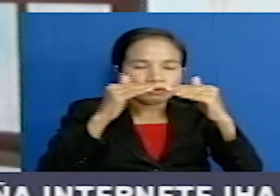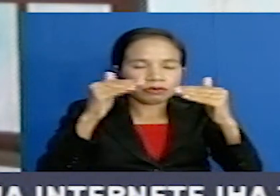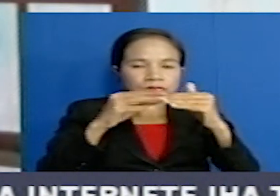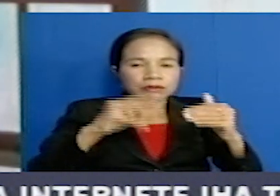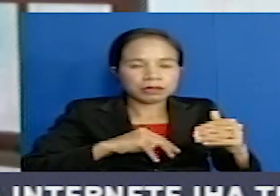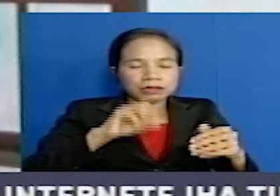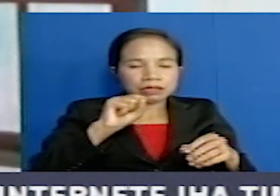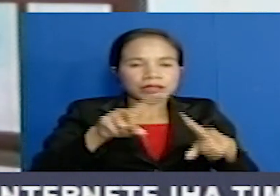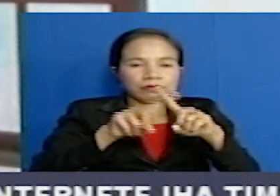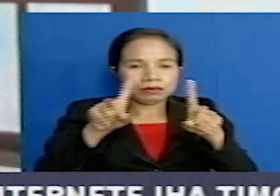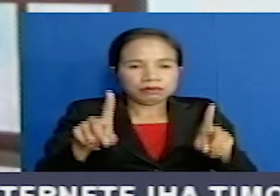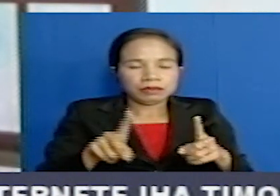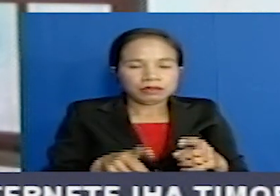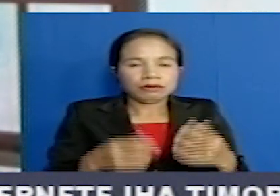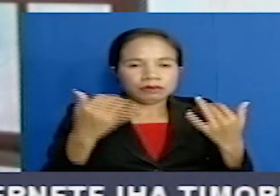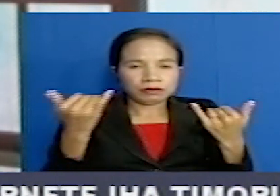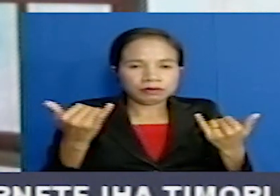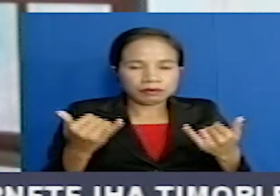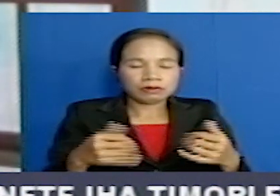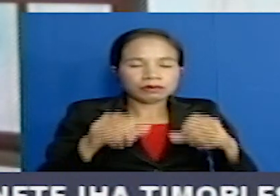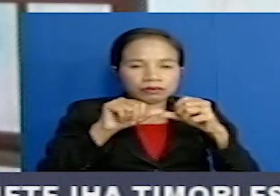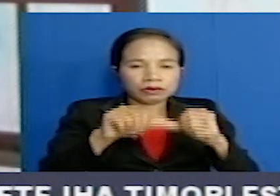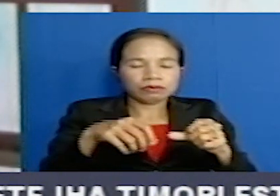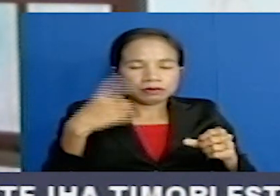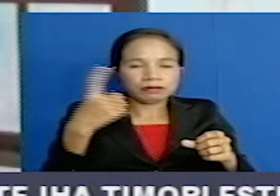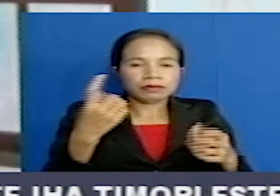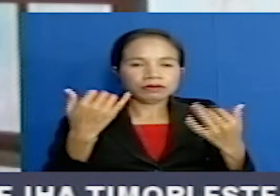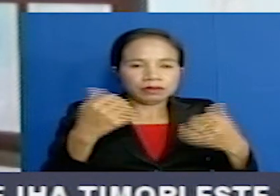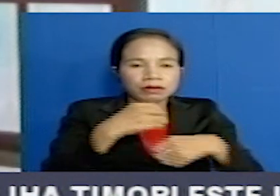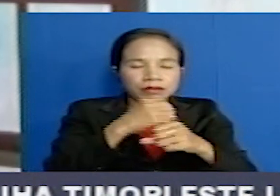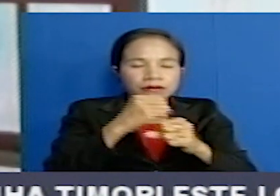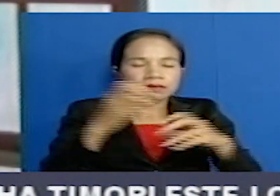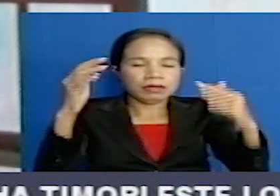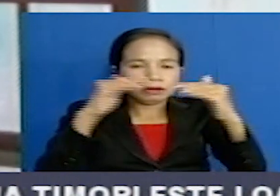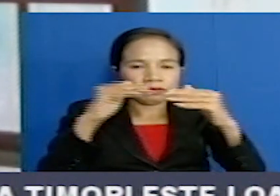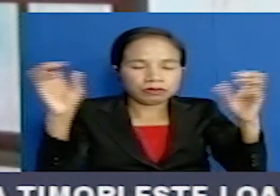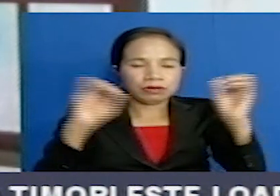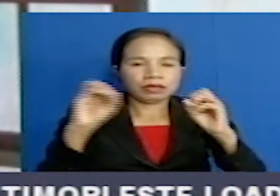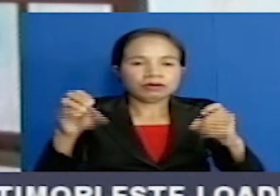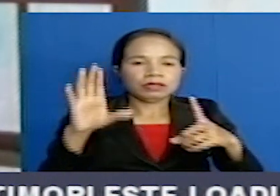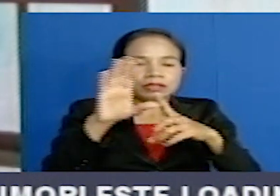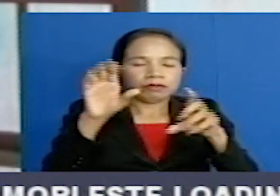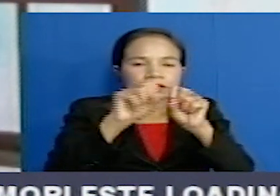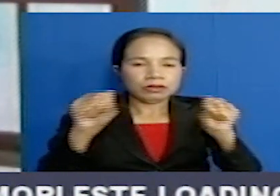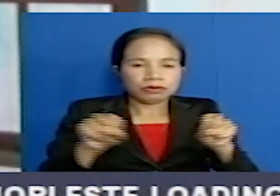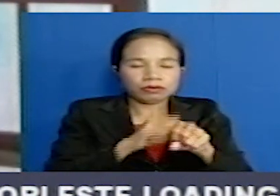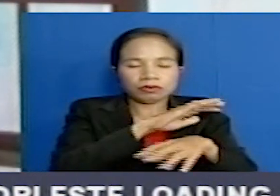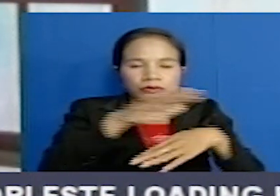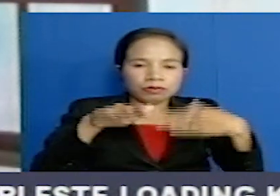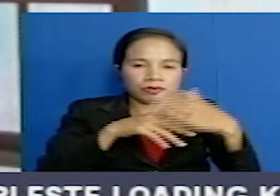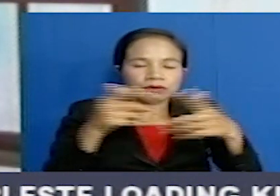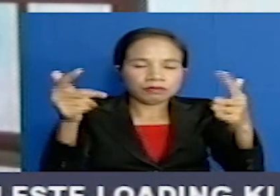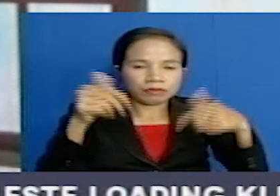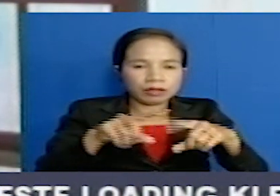be to agora continua na fate oje na me halo dialogo la os se suku hoto mai mas